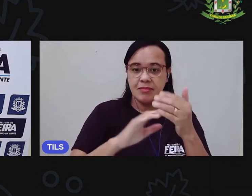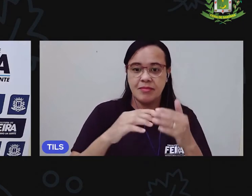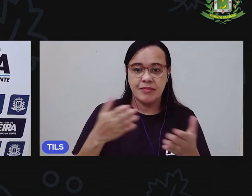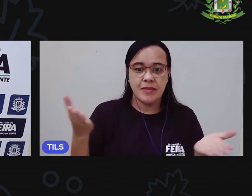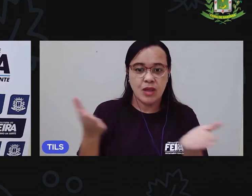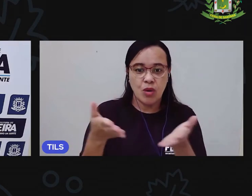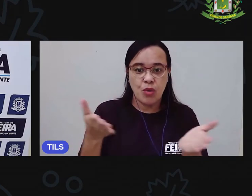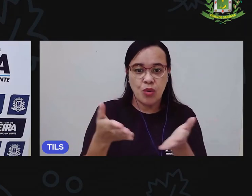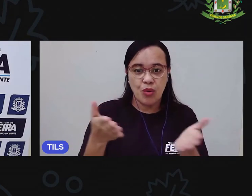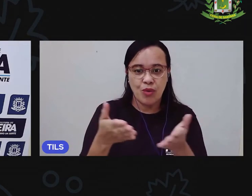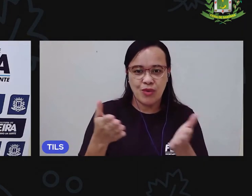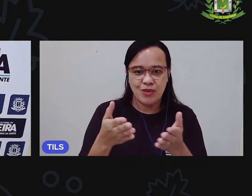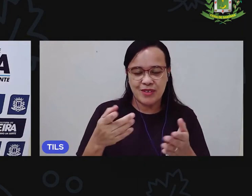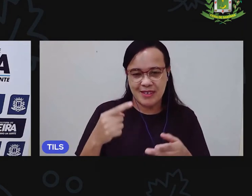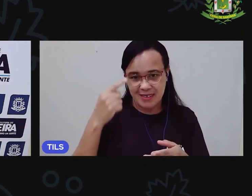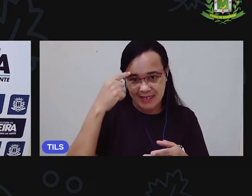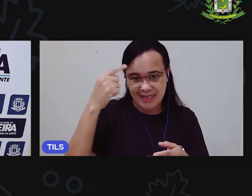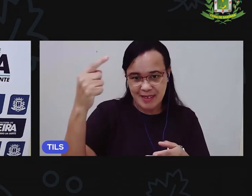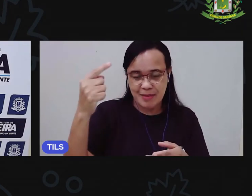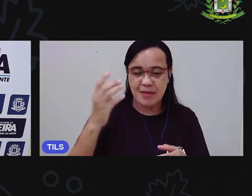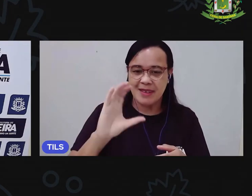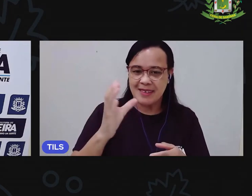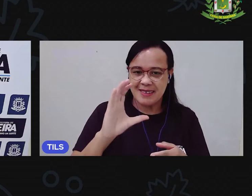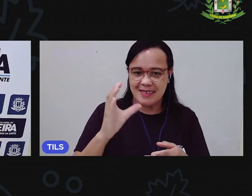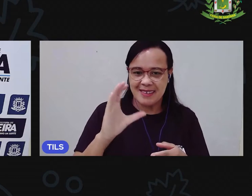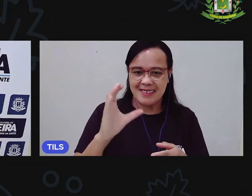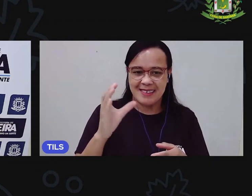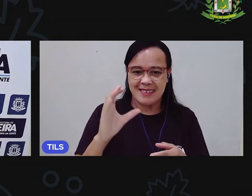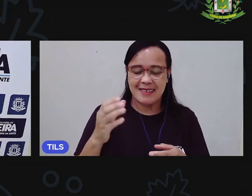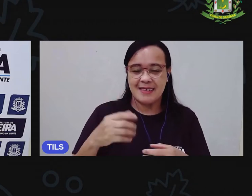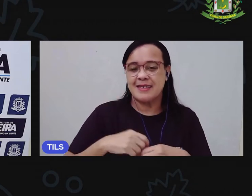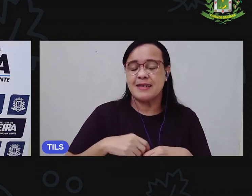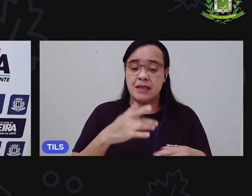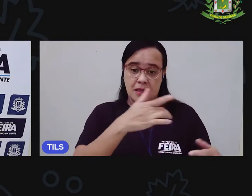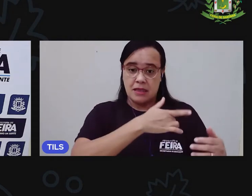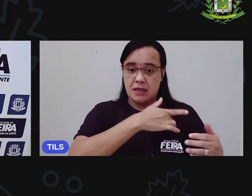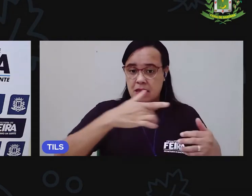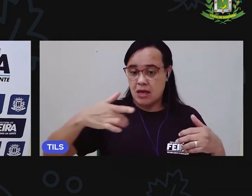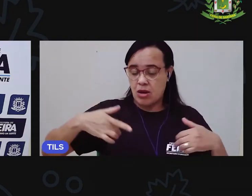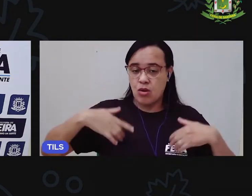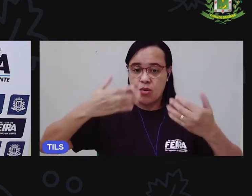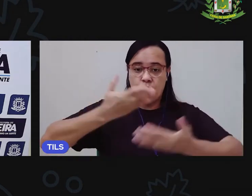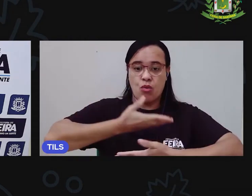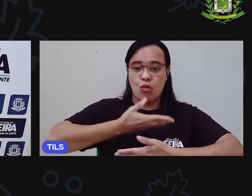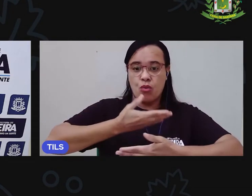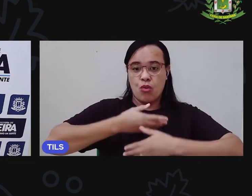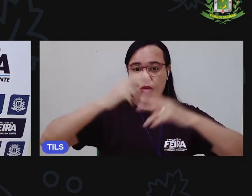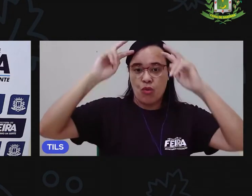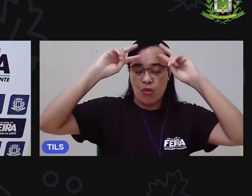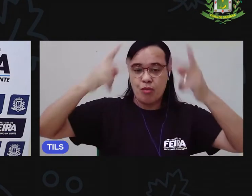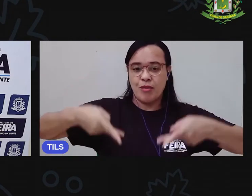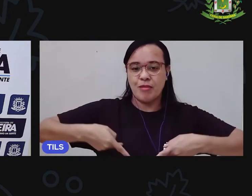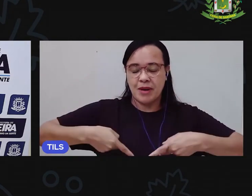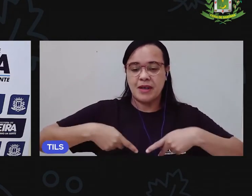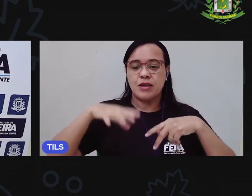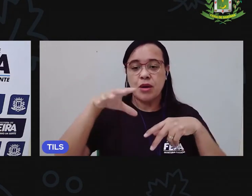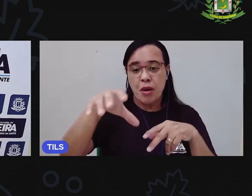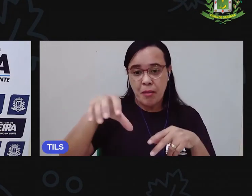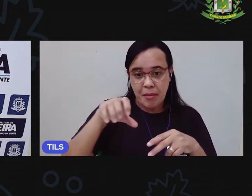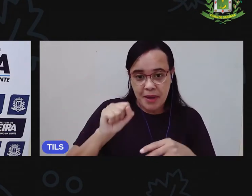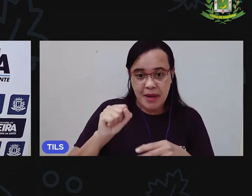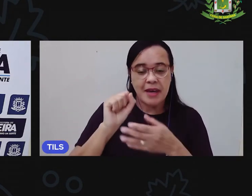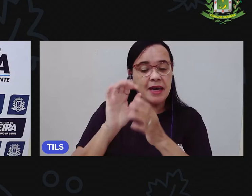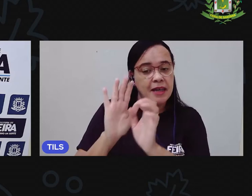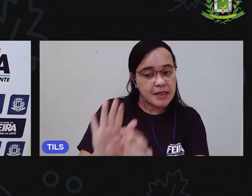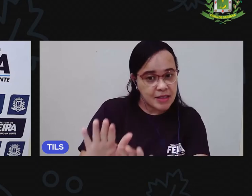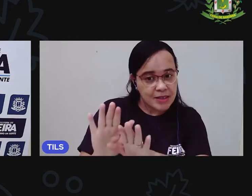de Ciências da Natureza, Saúde e Corpo Humano. Tá? Já pede aí para o seu responsável te dar, já deixa ela aí